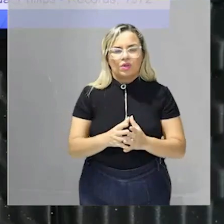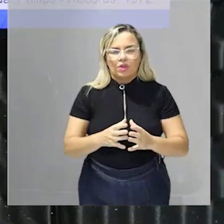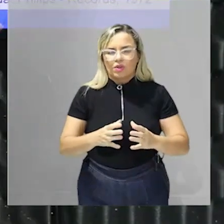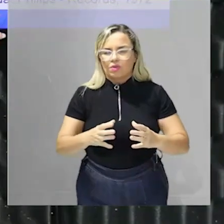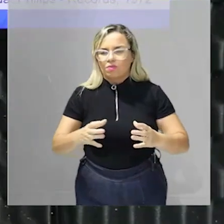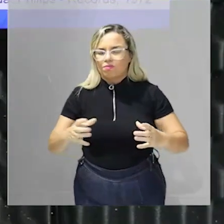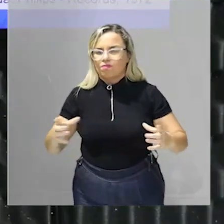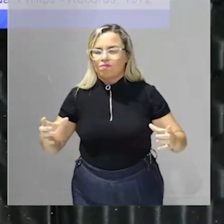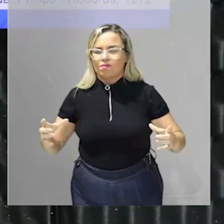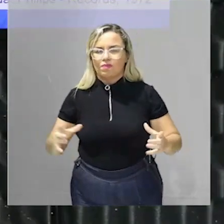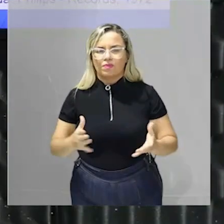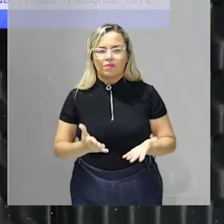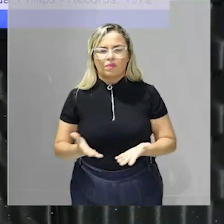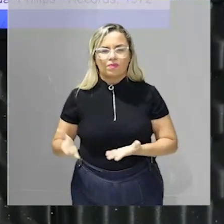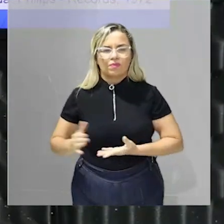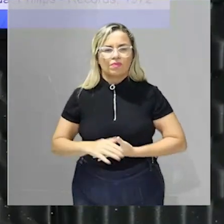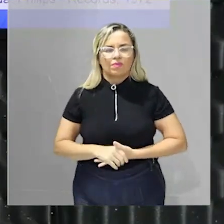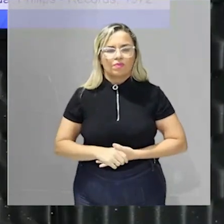imensidão.